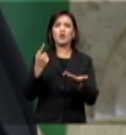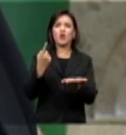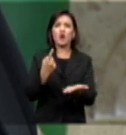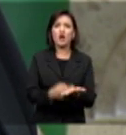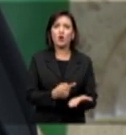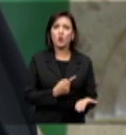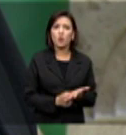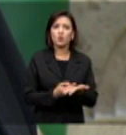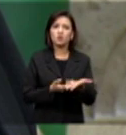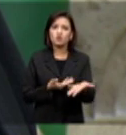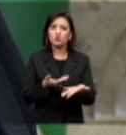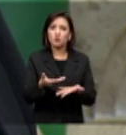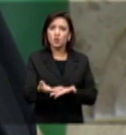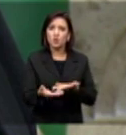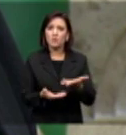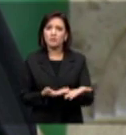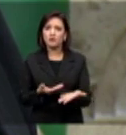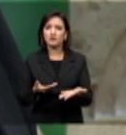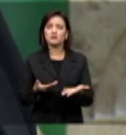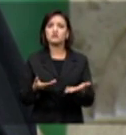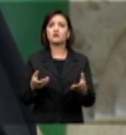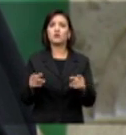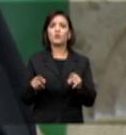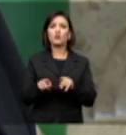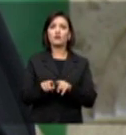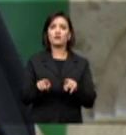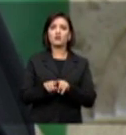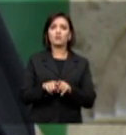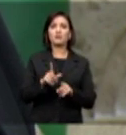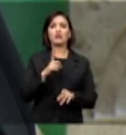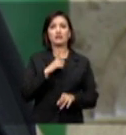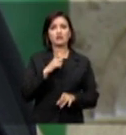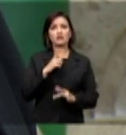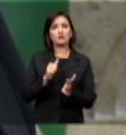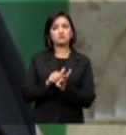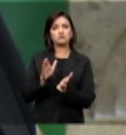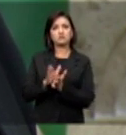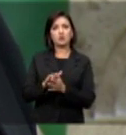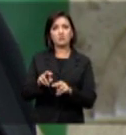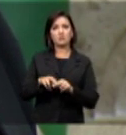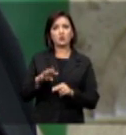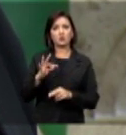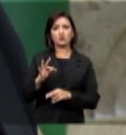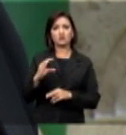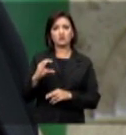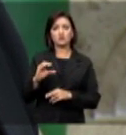de cooperação e, mais ainda, ratificado pelo Tribunal de Contas da União,